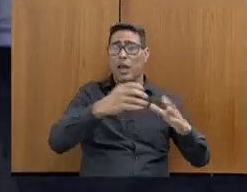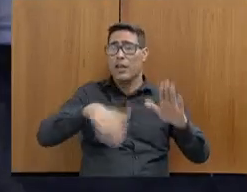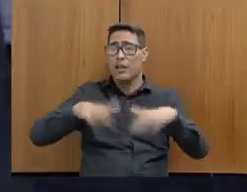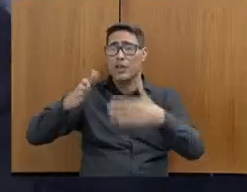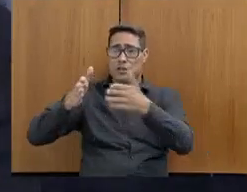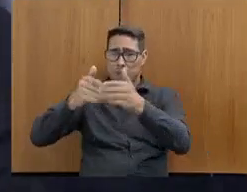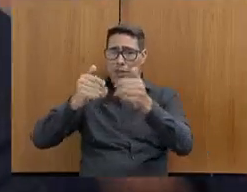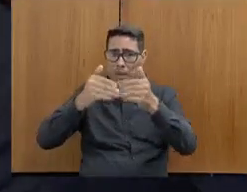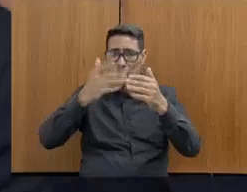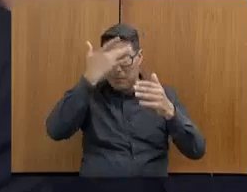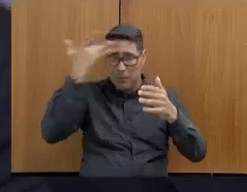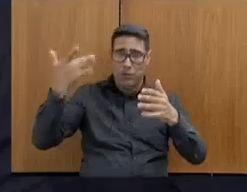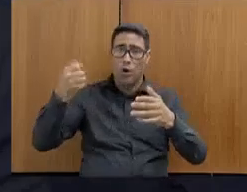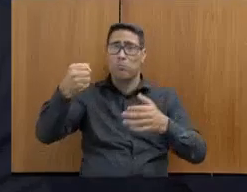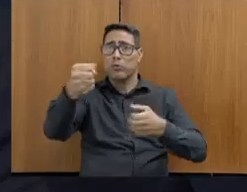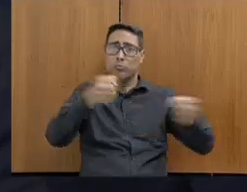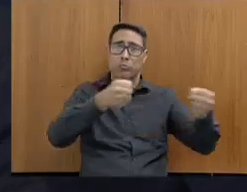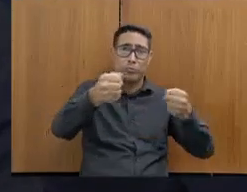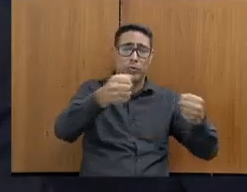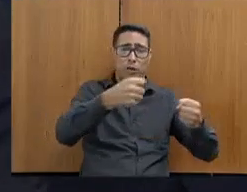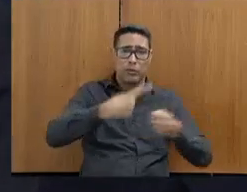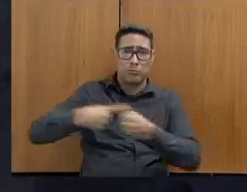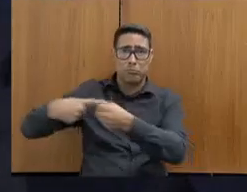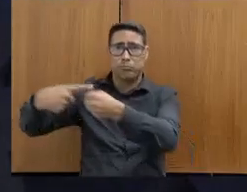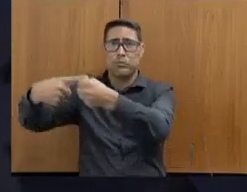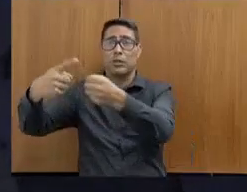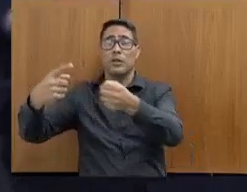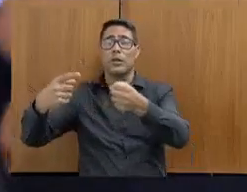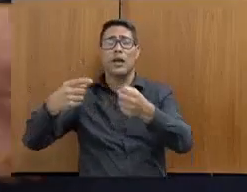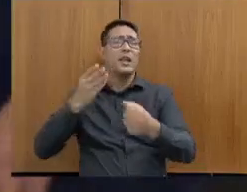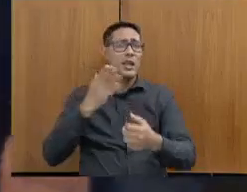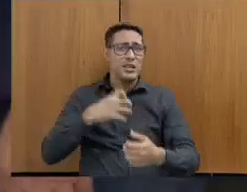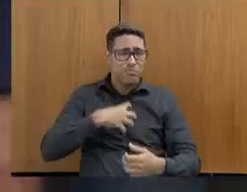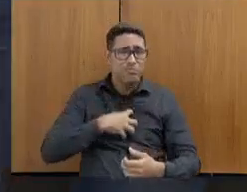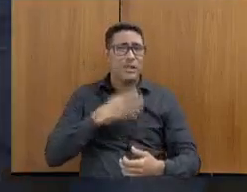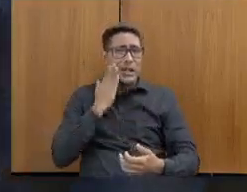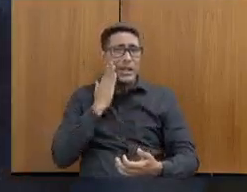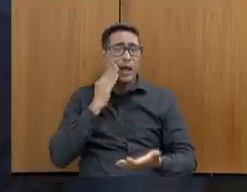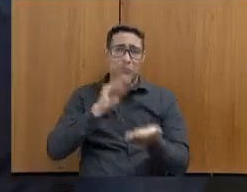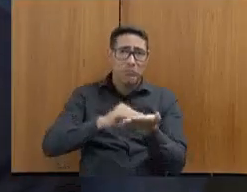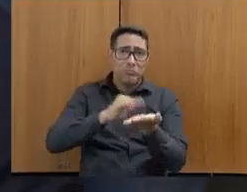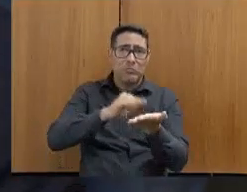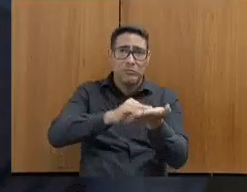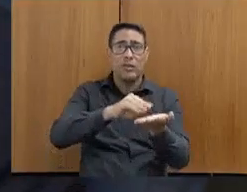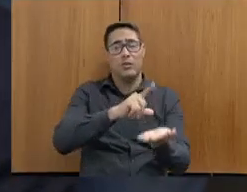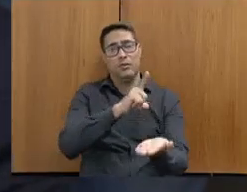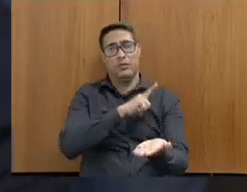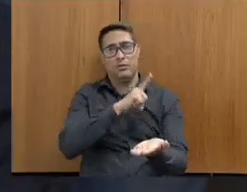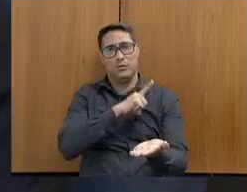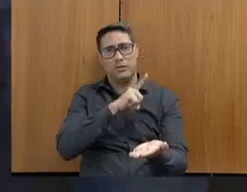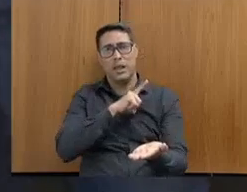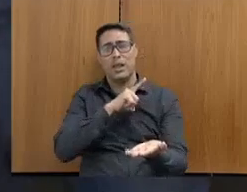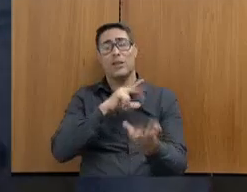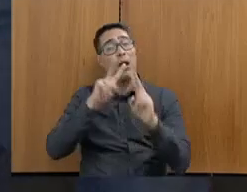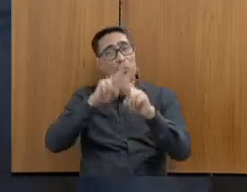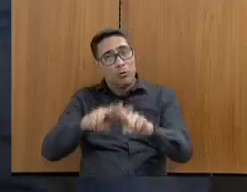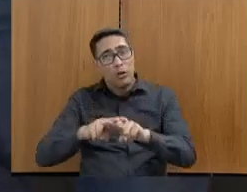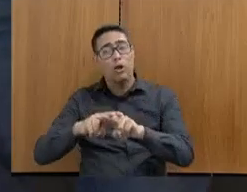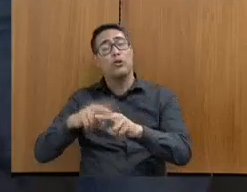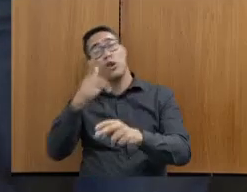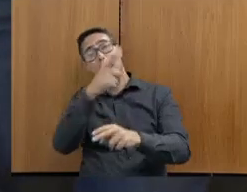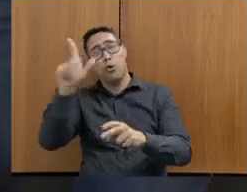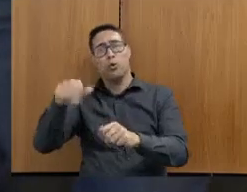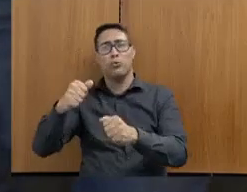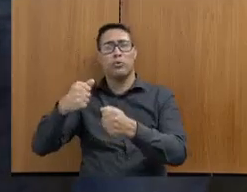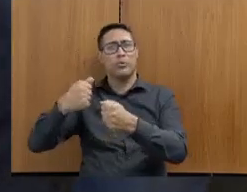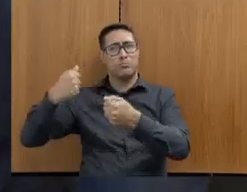então é uma defasagem é uma demanda reprimida que também vem lá de outros governos que a gente acredita